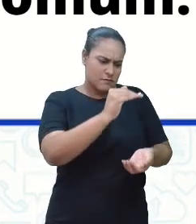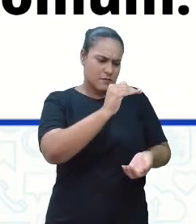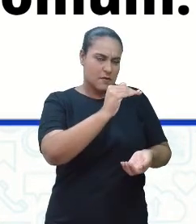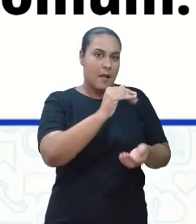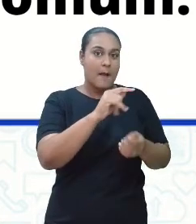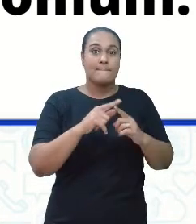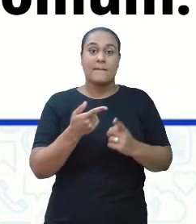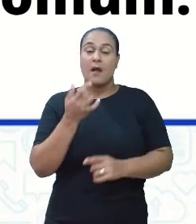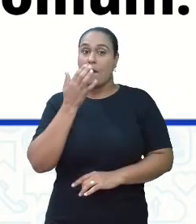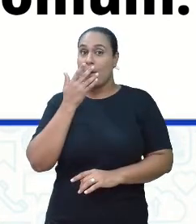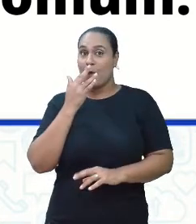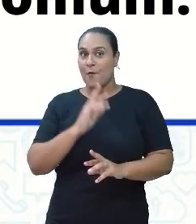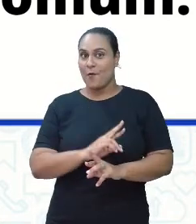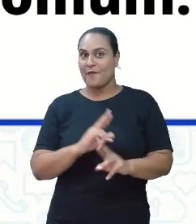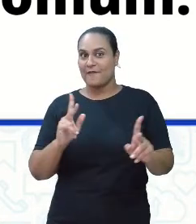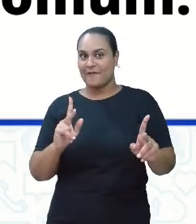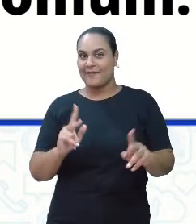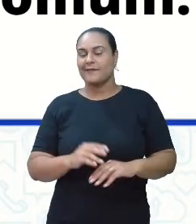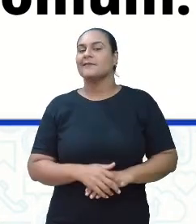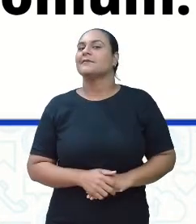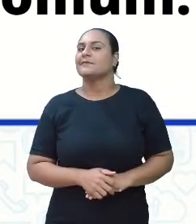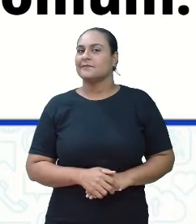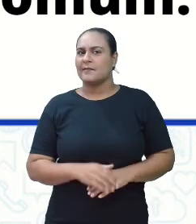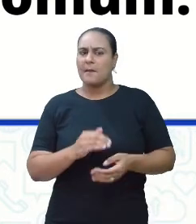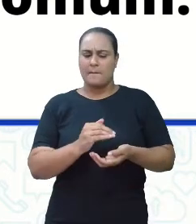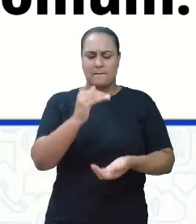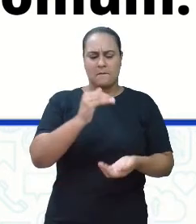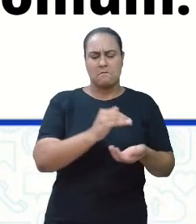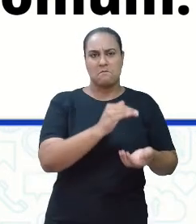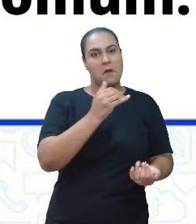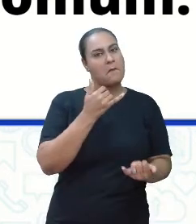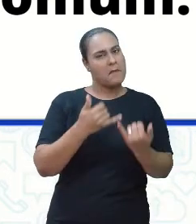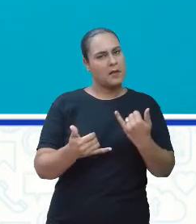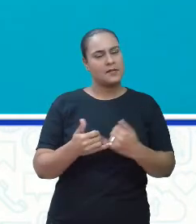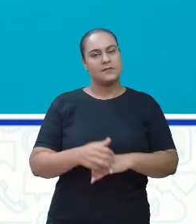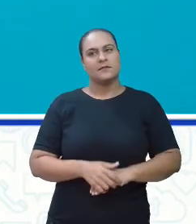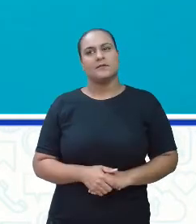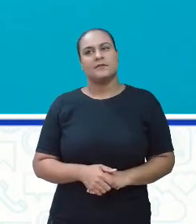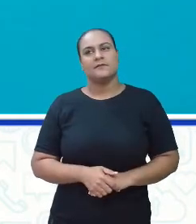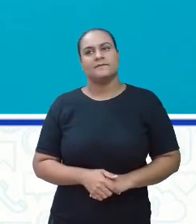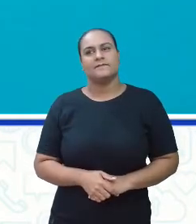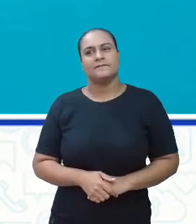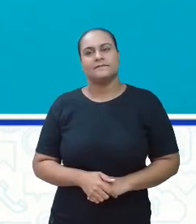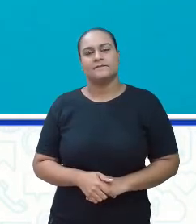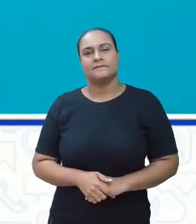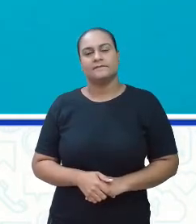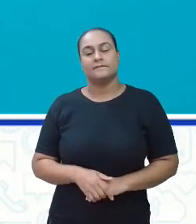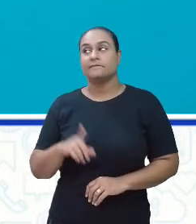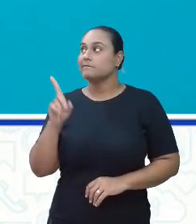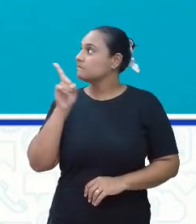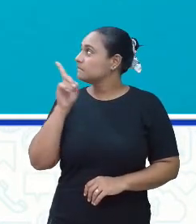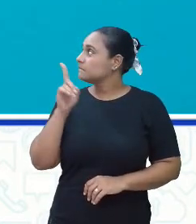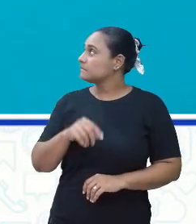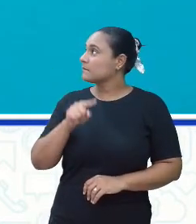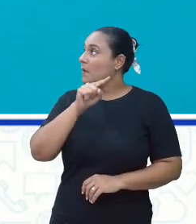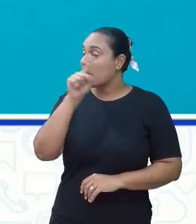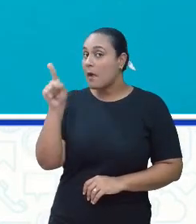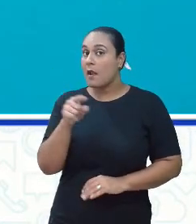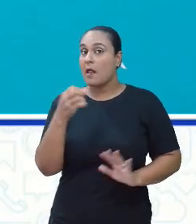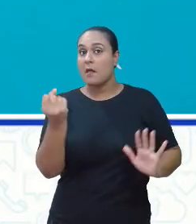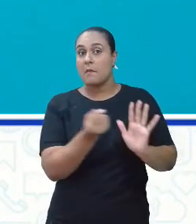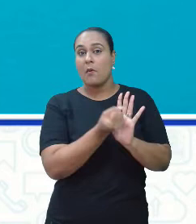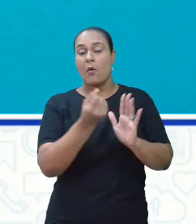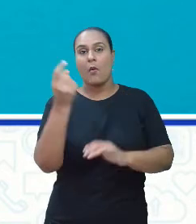cor diferente. Mas tem a mesma semelhança. Vamos lá. Os balões simbolizam